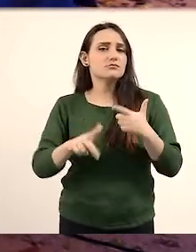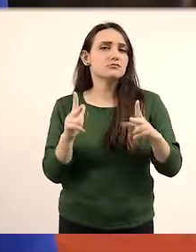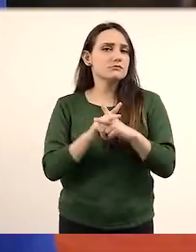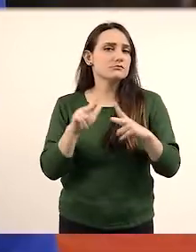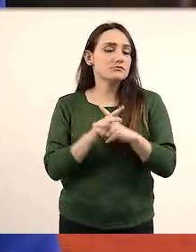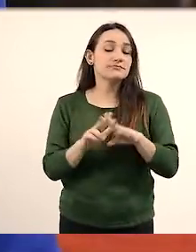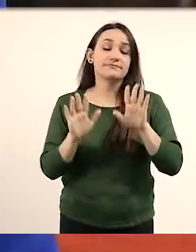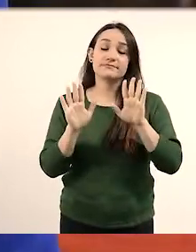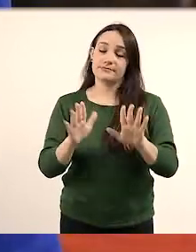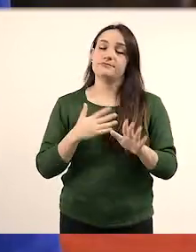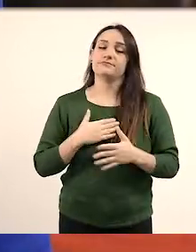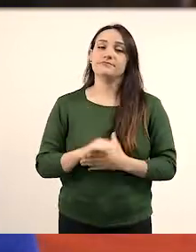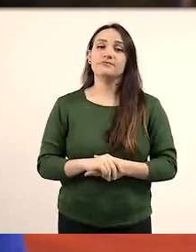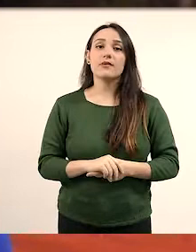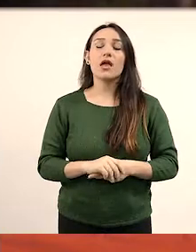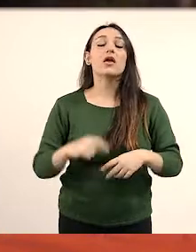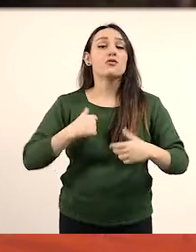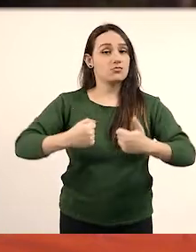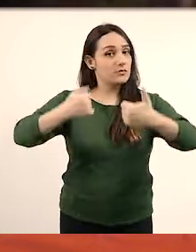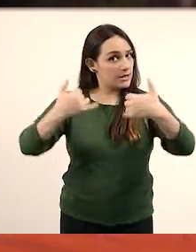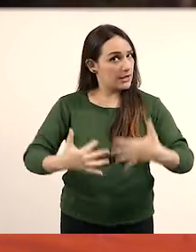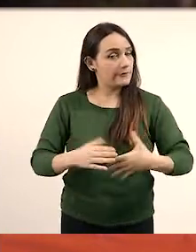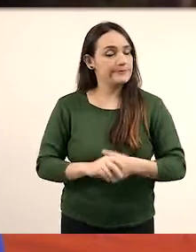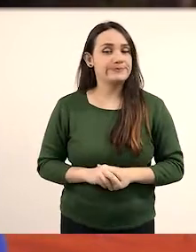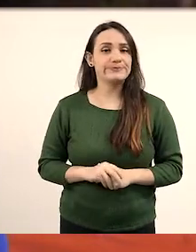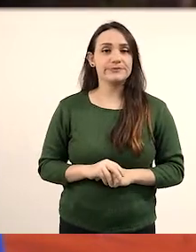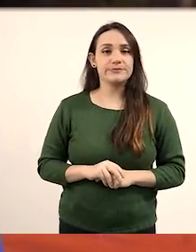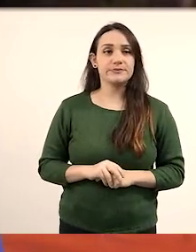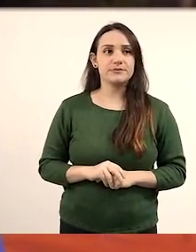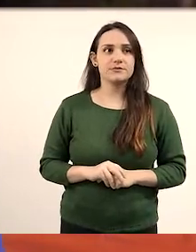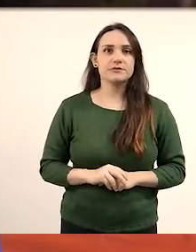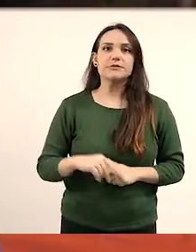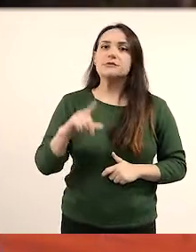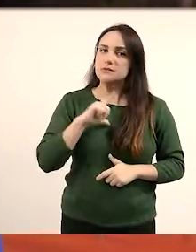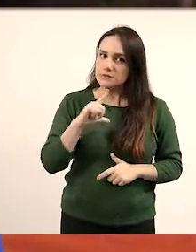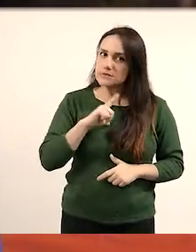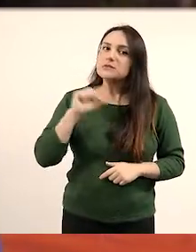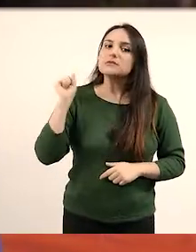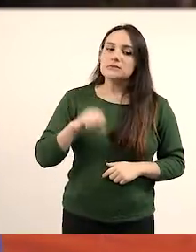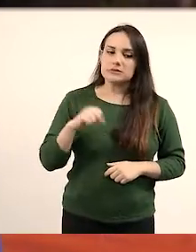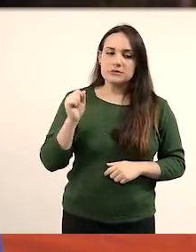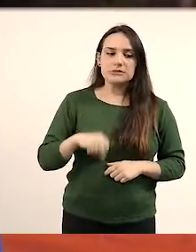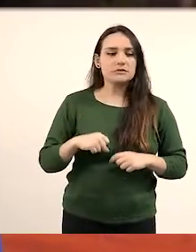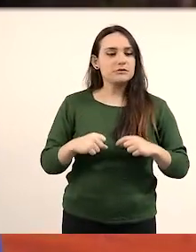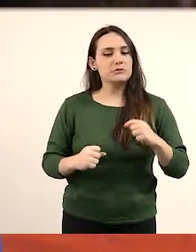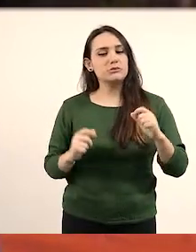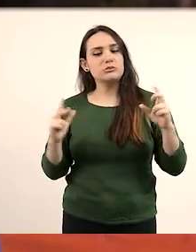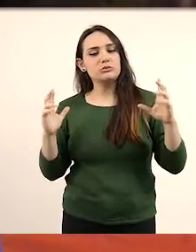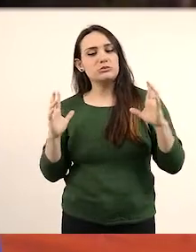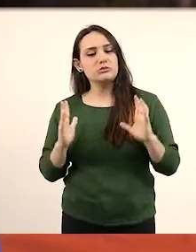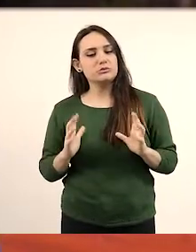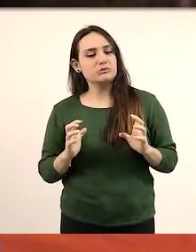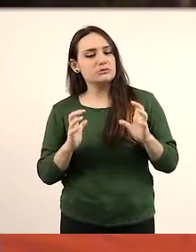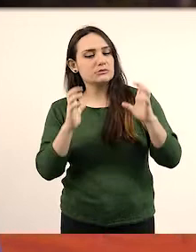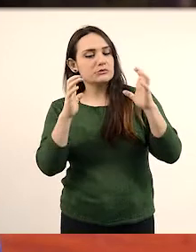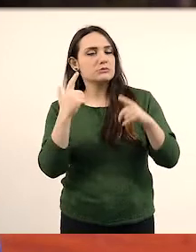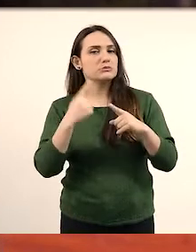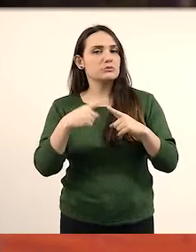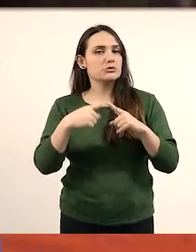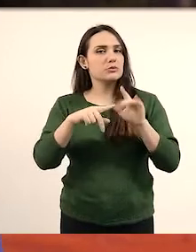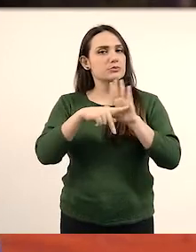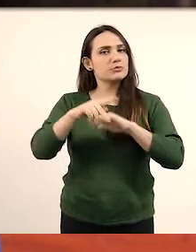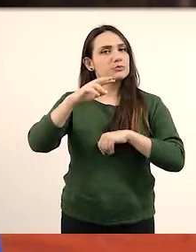comuns? Perfeitamente. Toda essa discussão e todo esse conflito que existe hoje na atualidade em decorrência